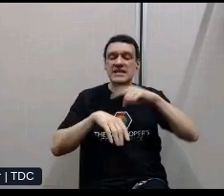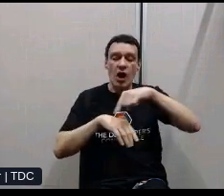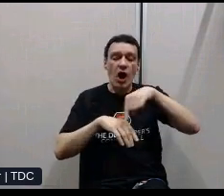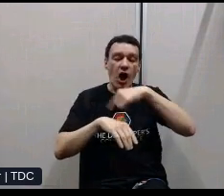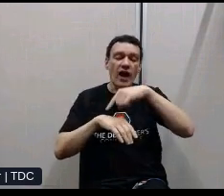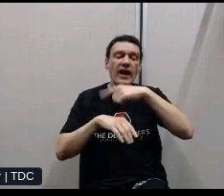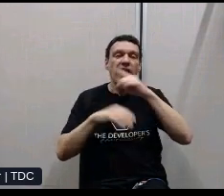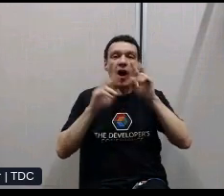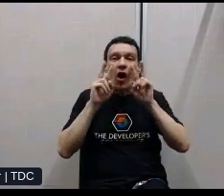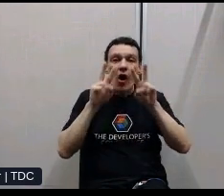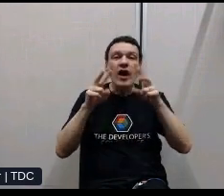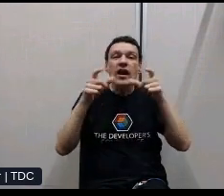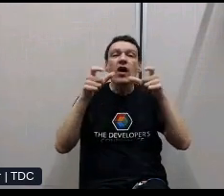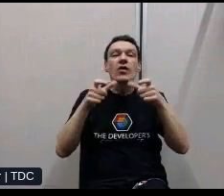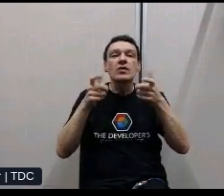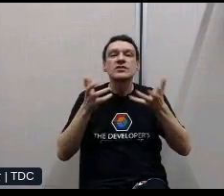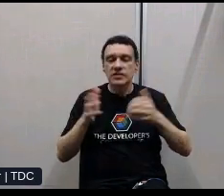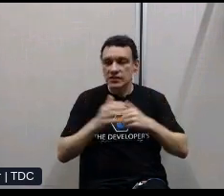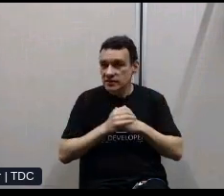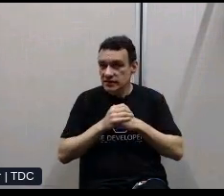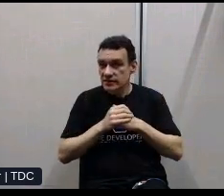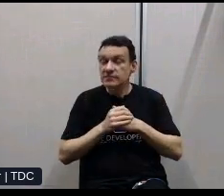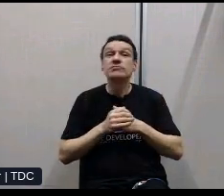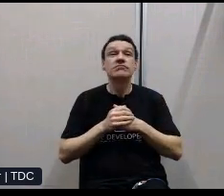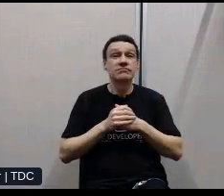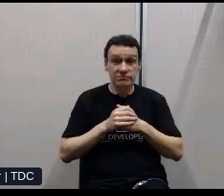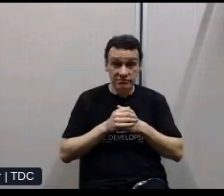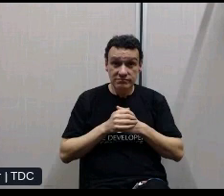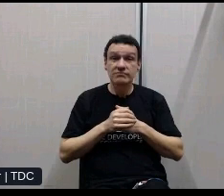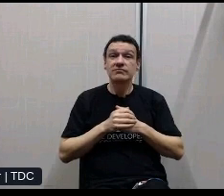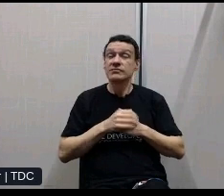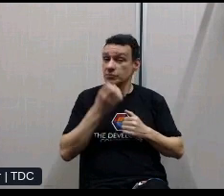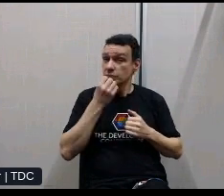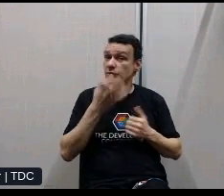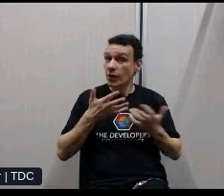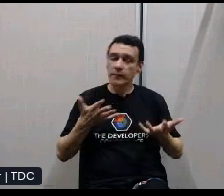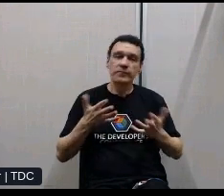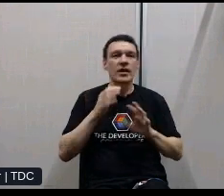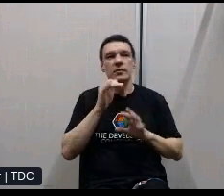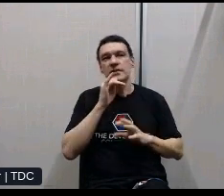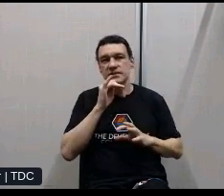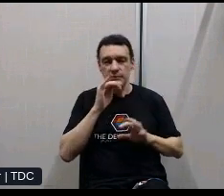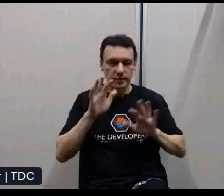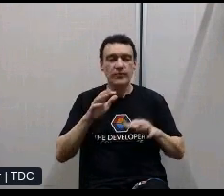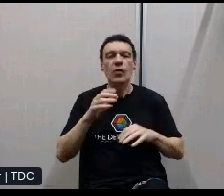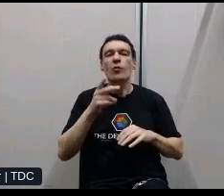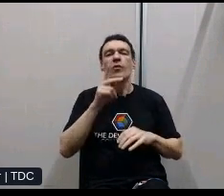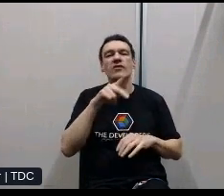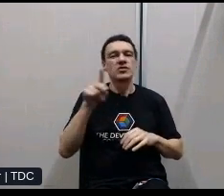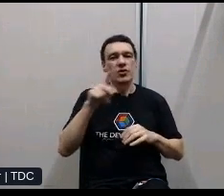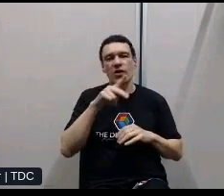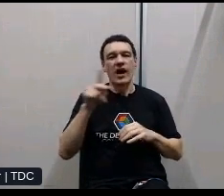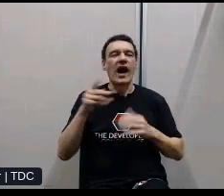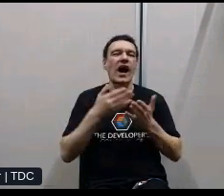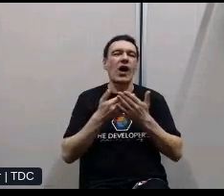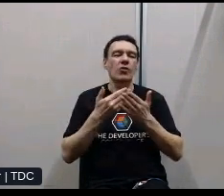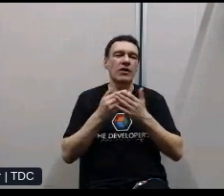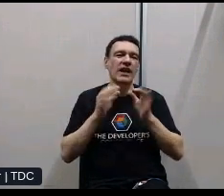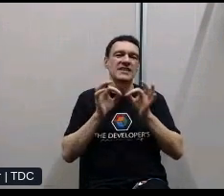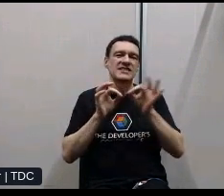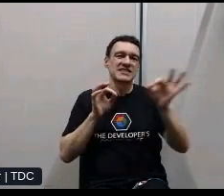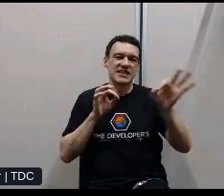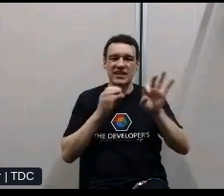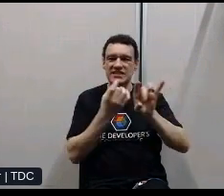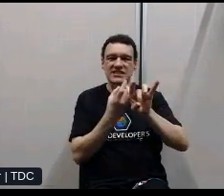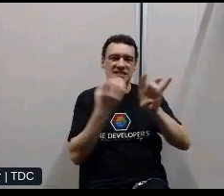serve para um professor que está dando aula à distância e ele quer saber se os alunos estão engajados naquela aula,